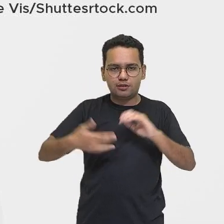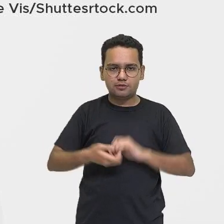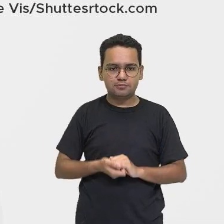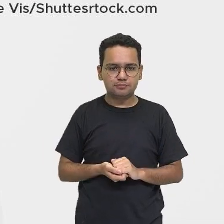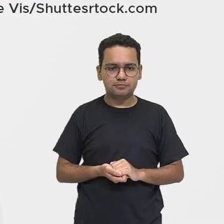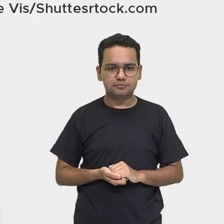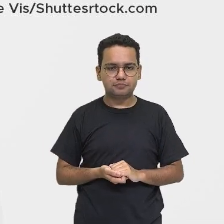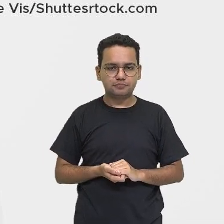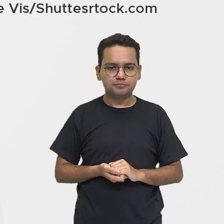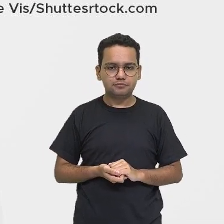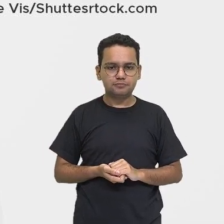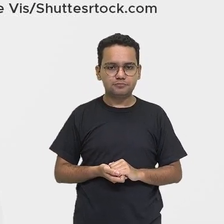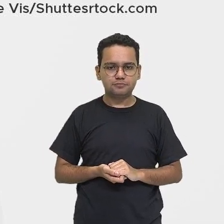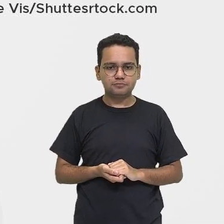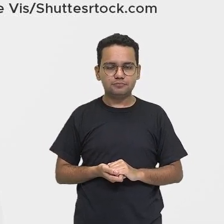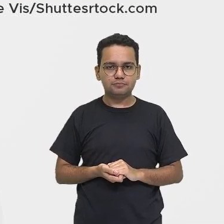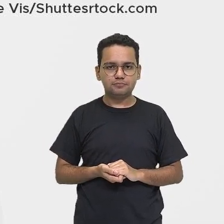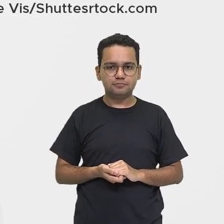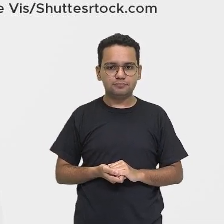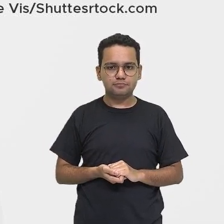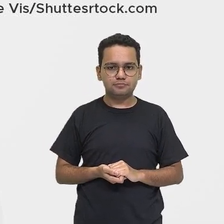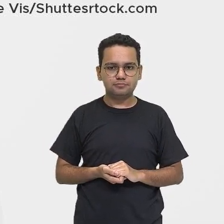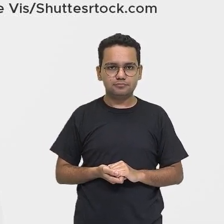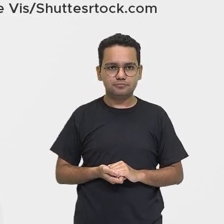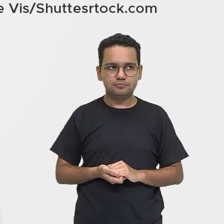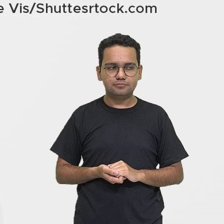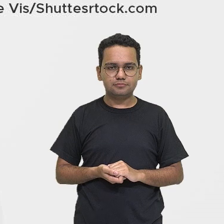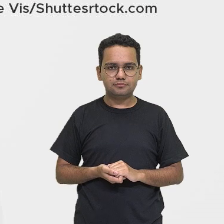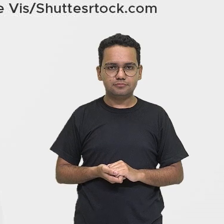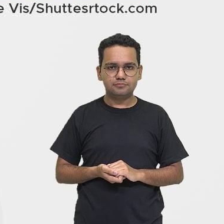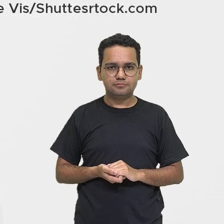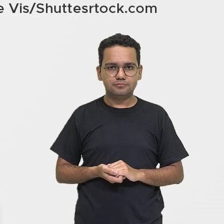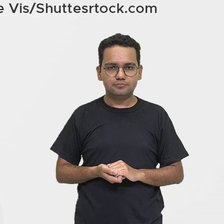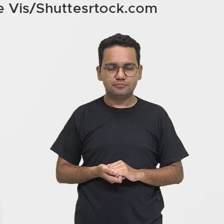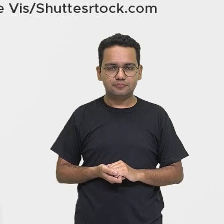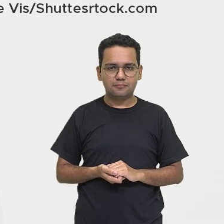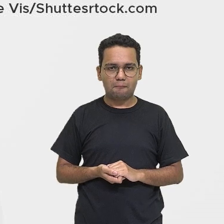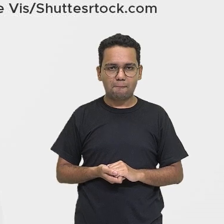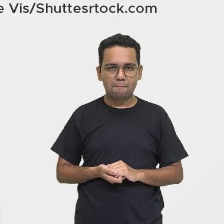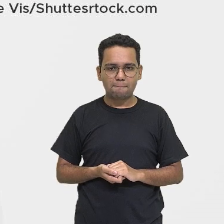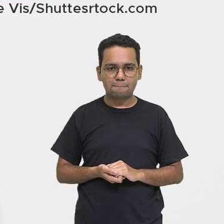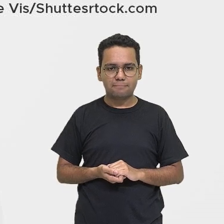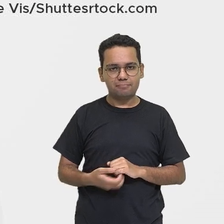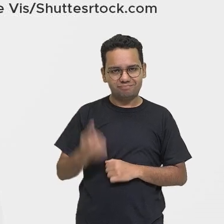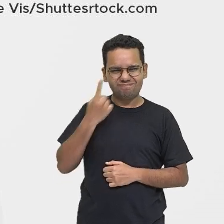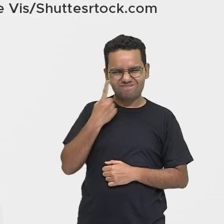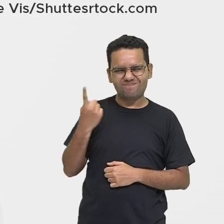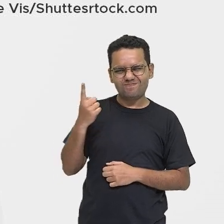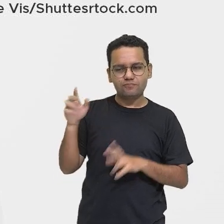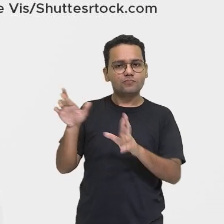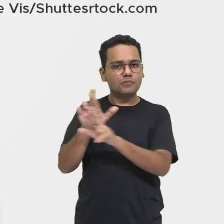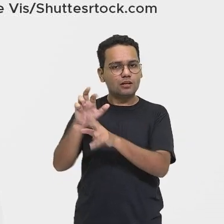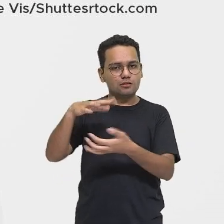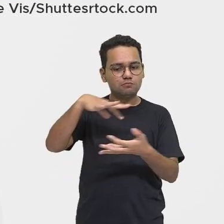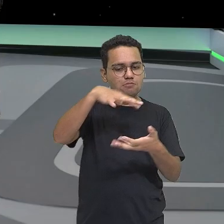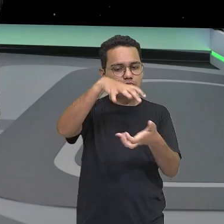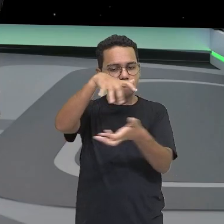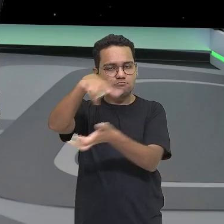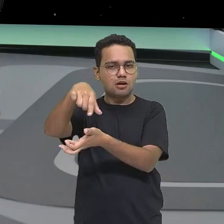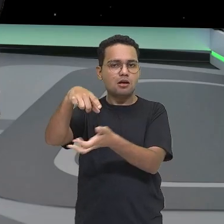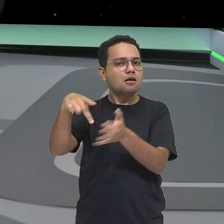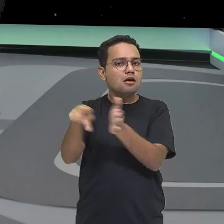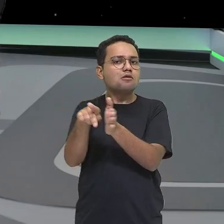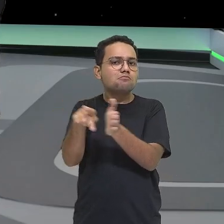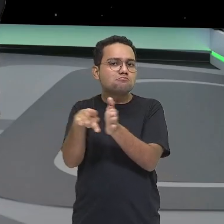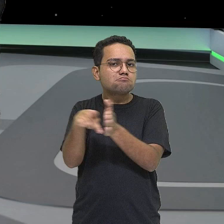aí que esse movimento planetário estão muito mais próximos de nós do que